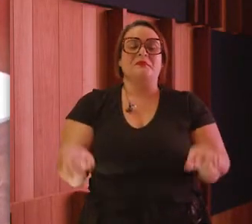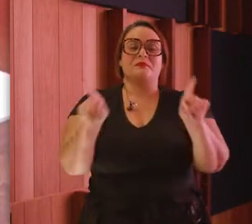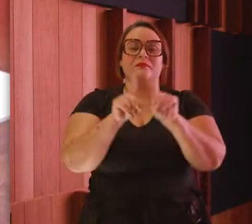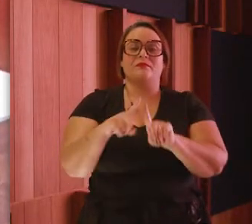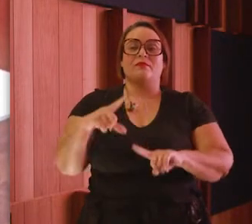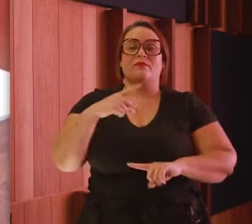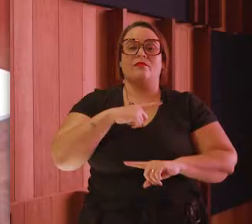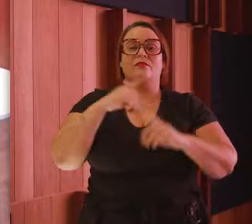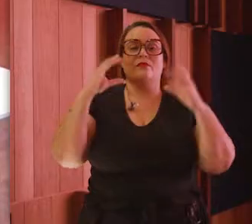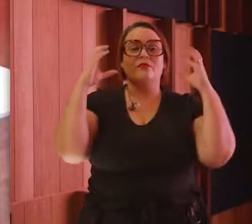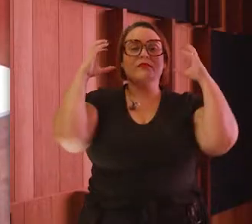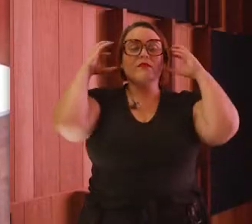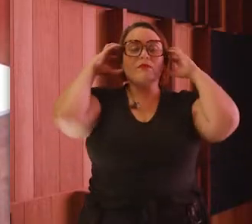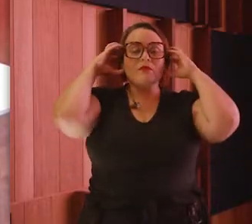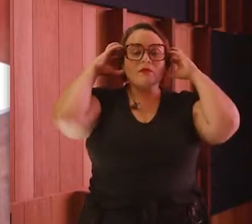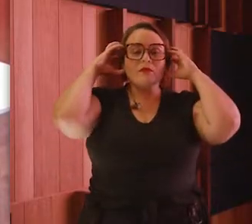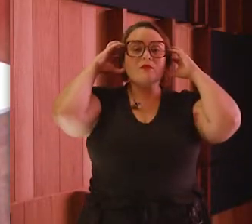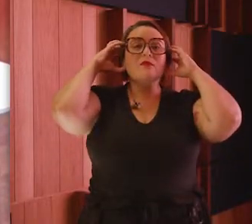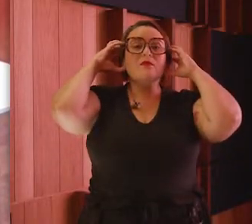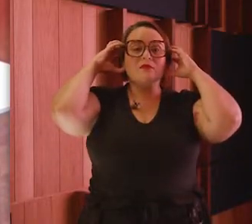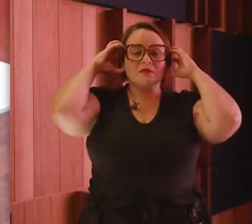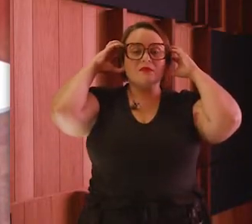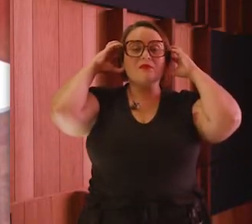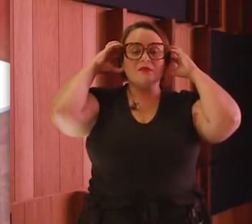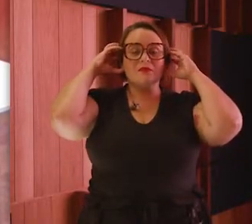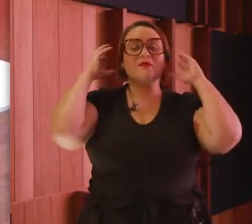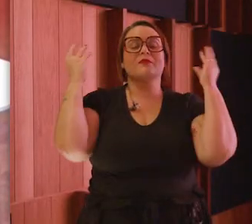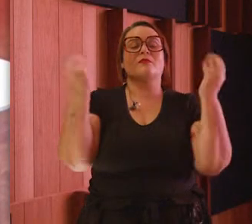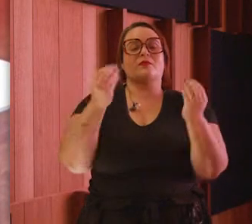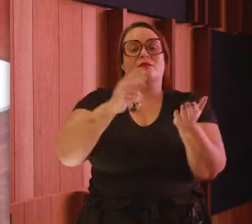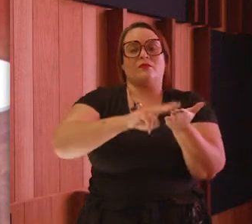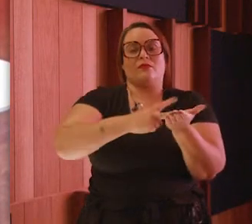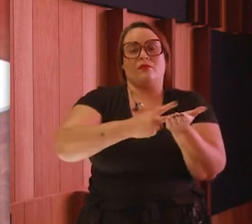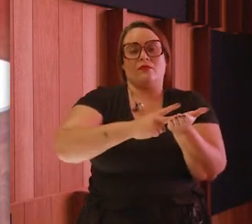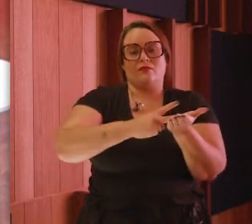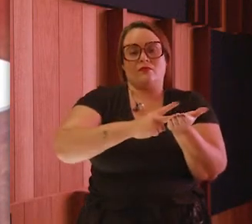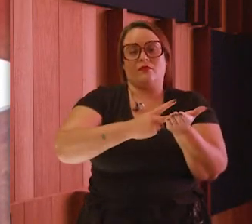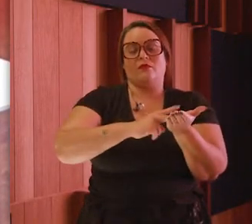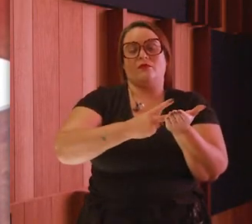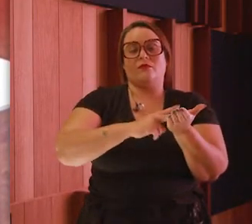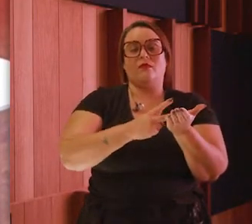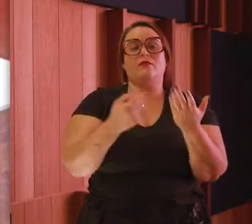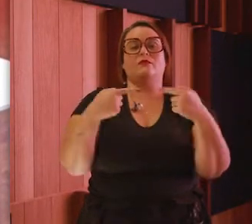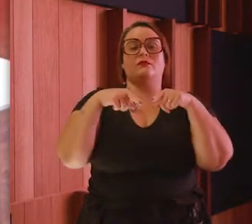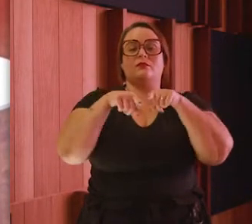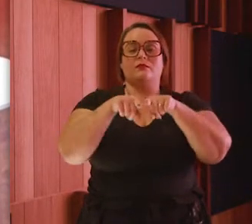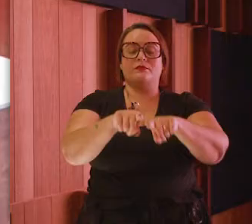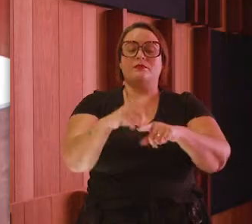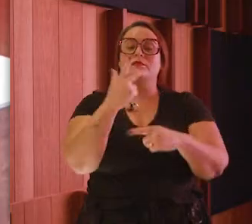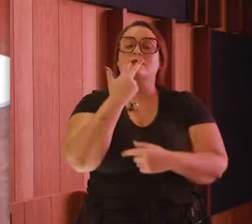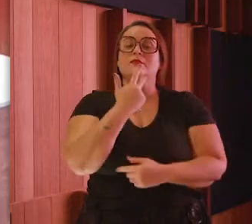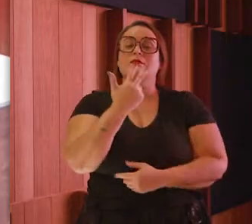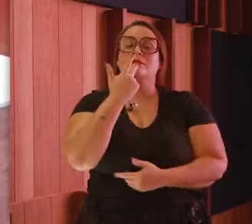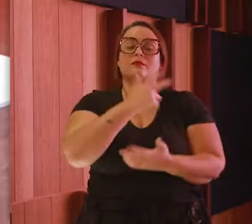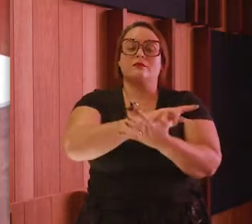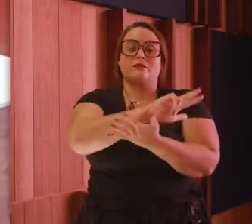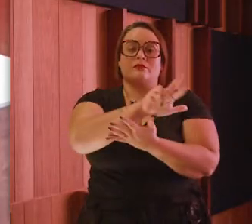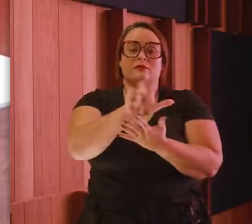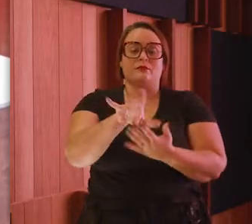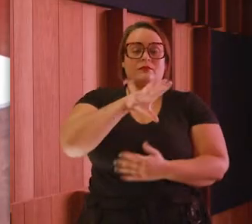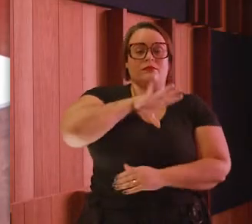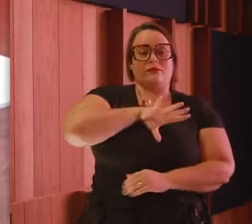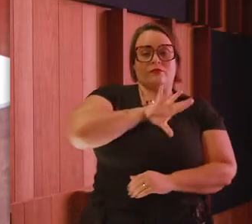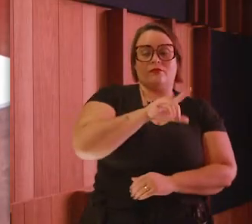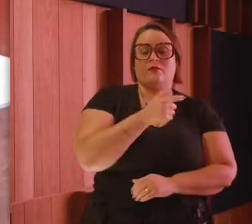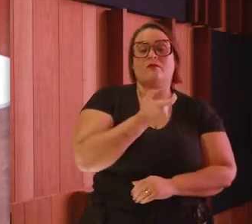headsets para fins de tradução simultânea em diversas línguas, para o português, para o